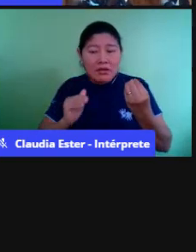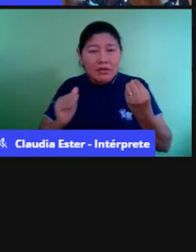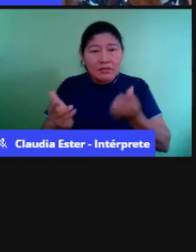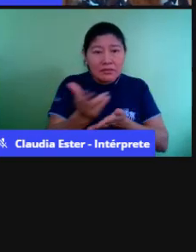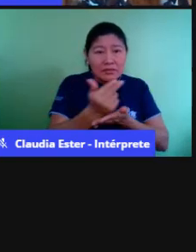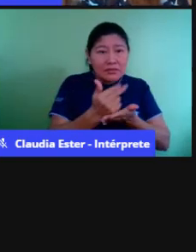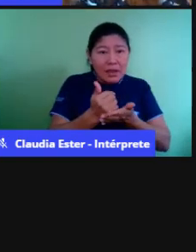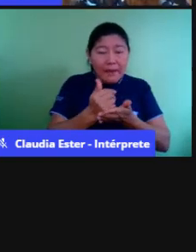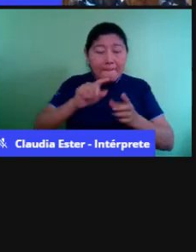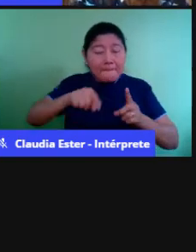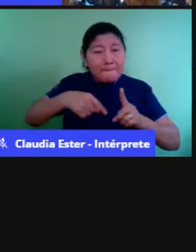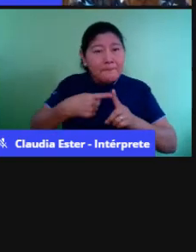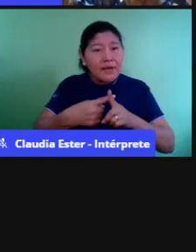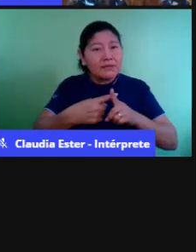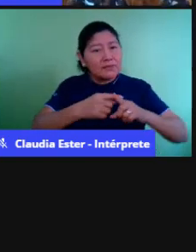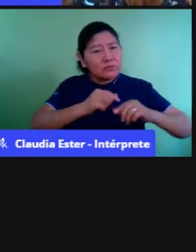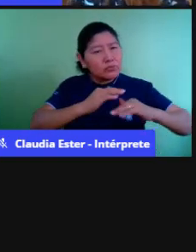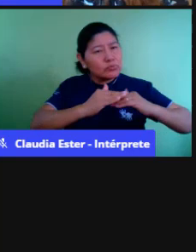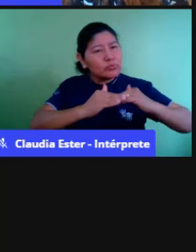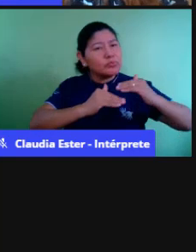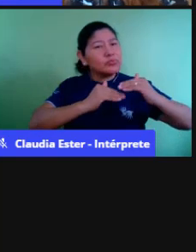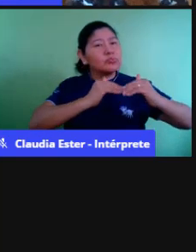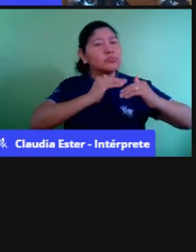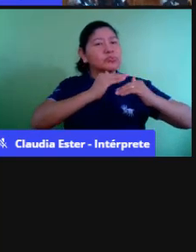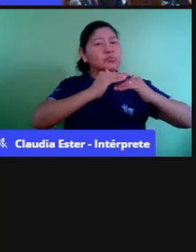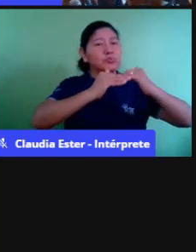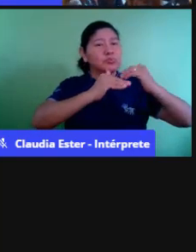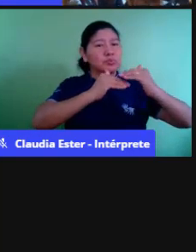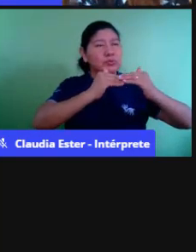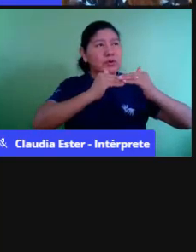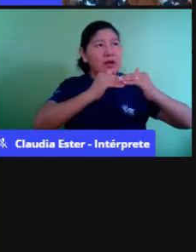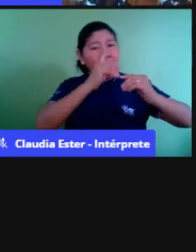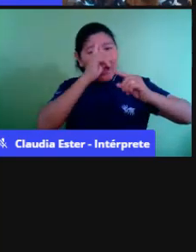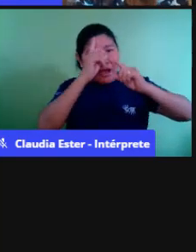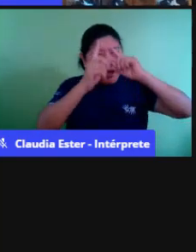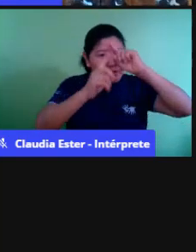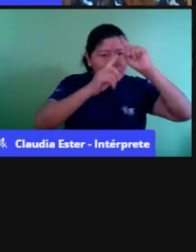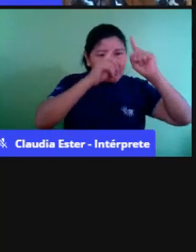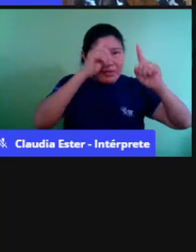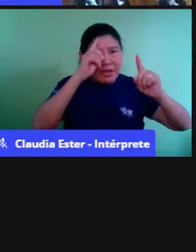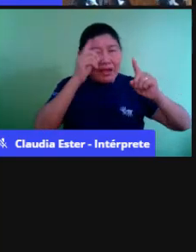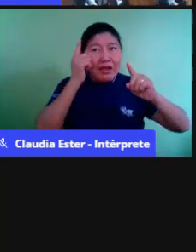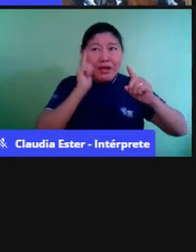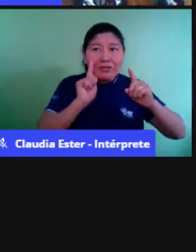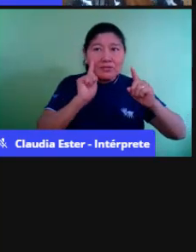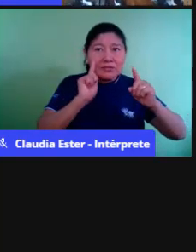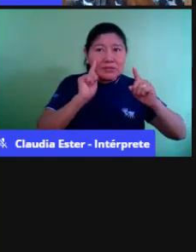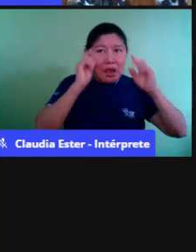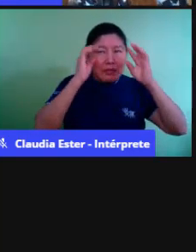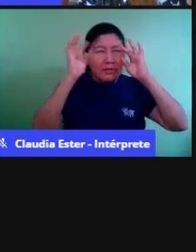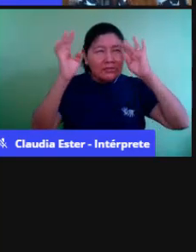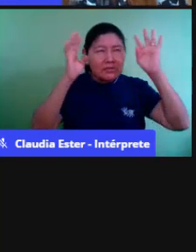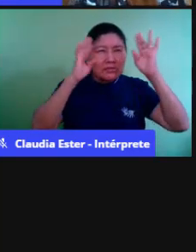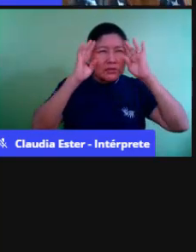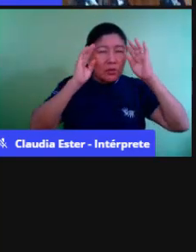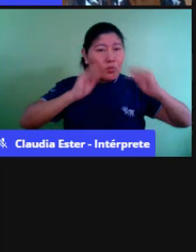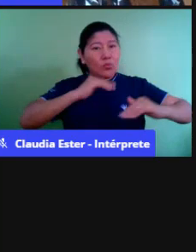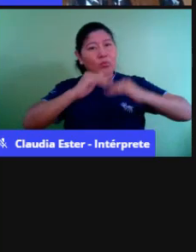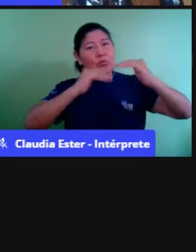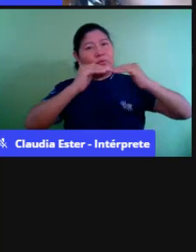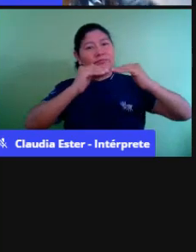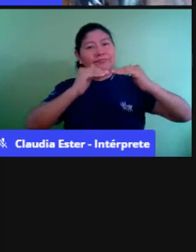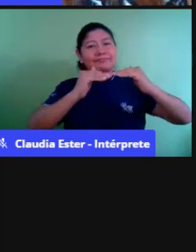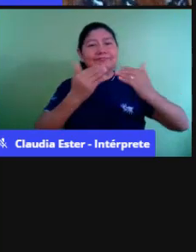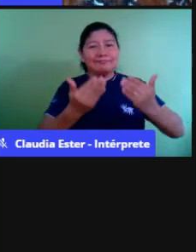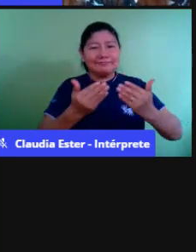mais oportunidade ela vai ter de criar, de imaginar, de usar a sua imaginação, né?